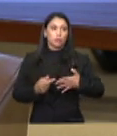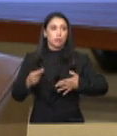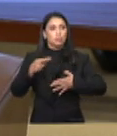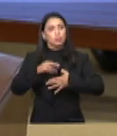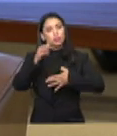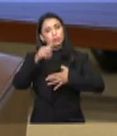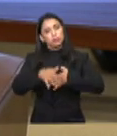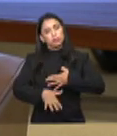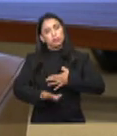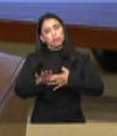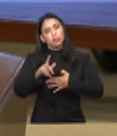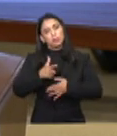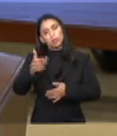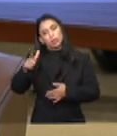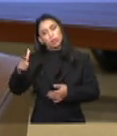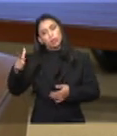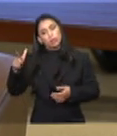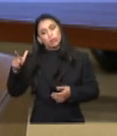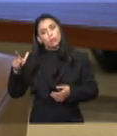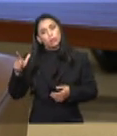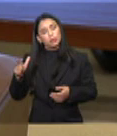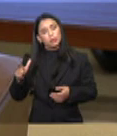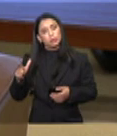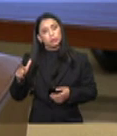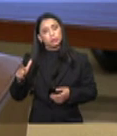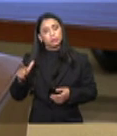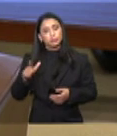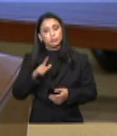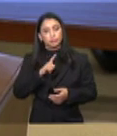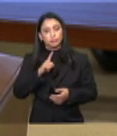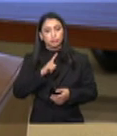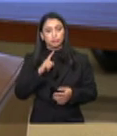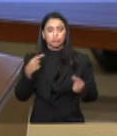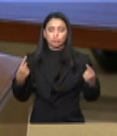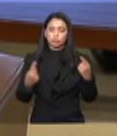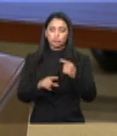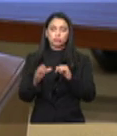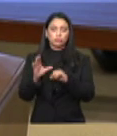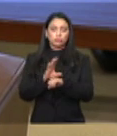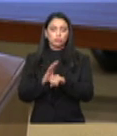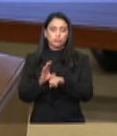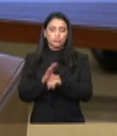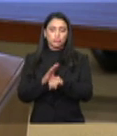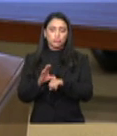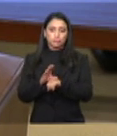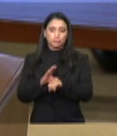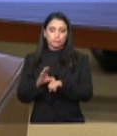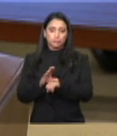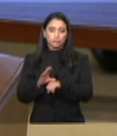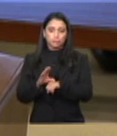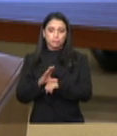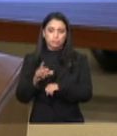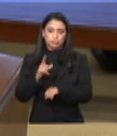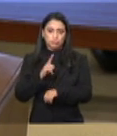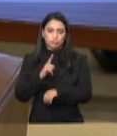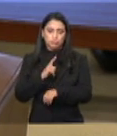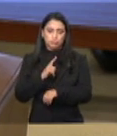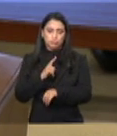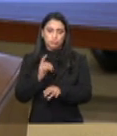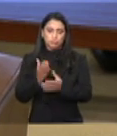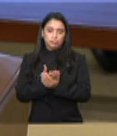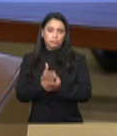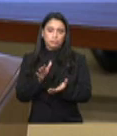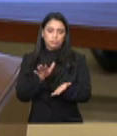geral daquilo outros em que declaramos inconstitucional, embora sem que o processo